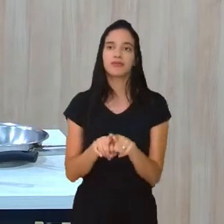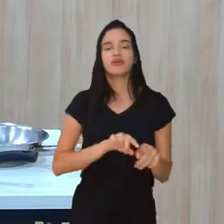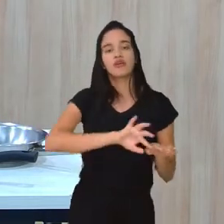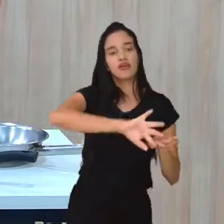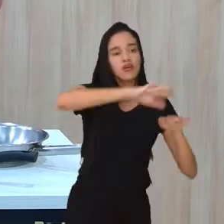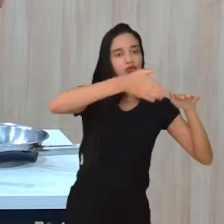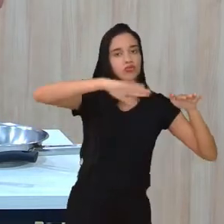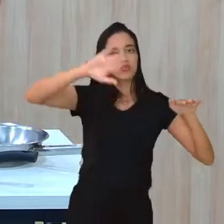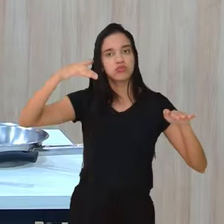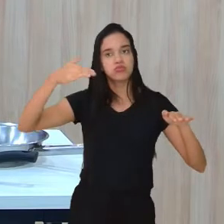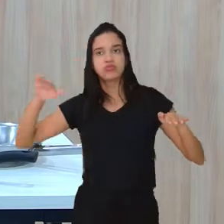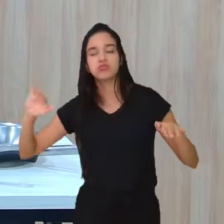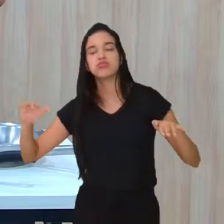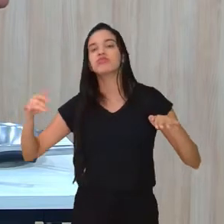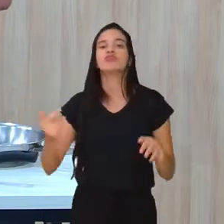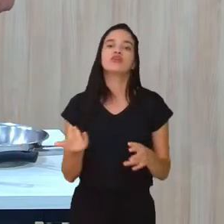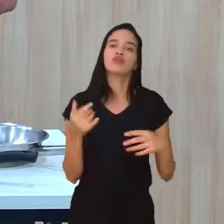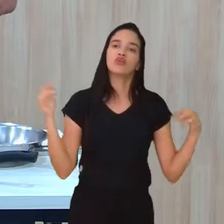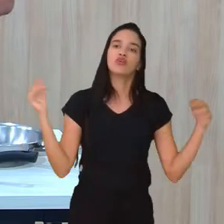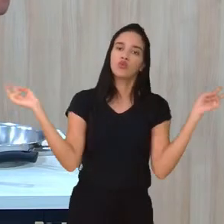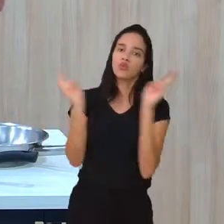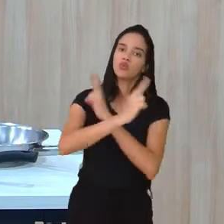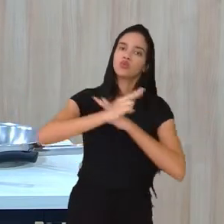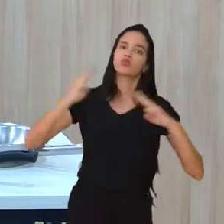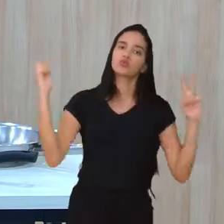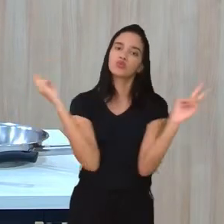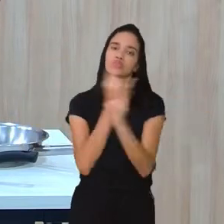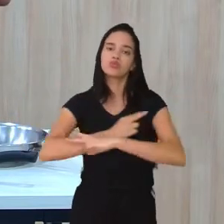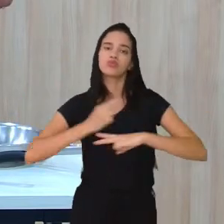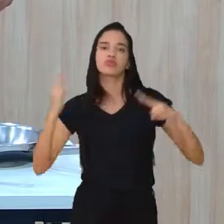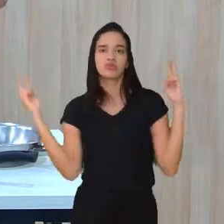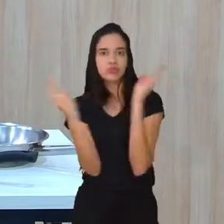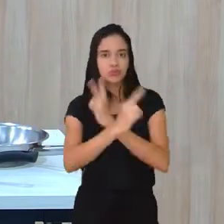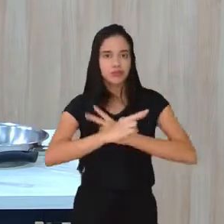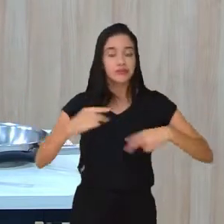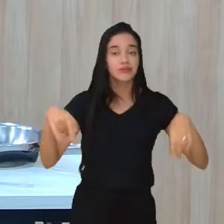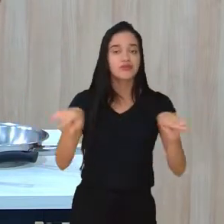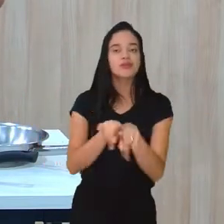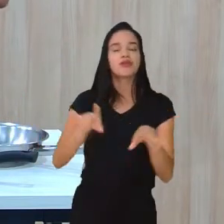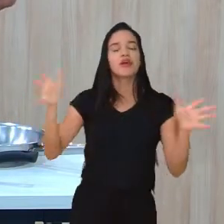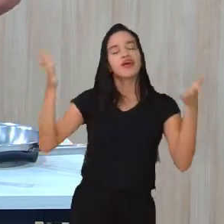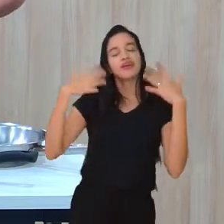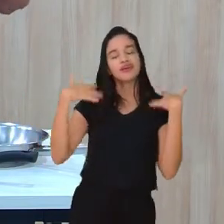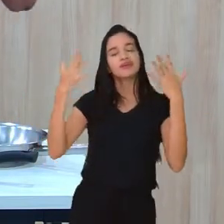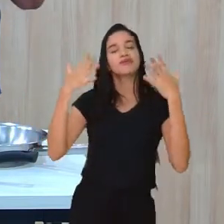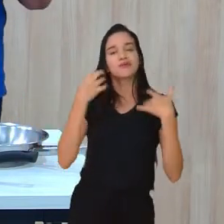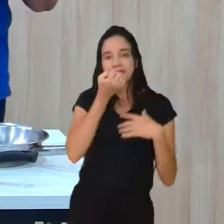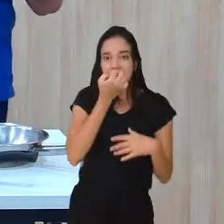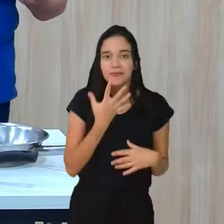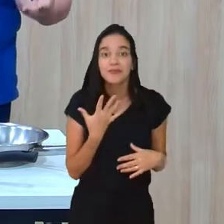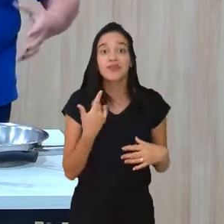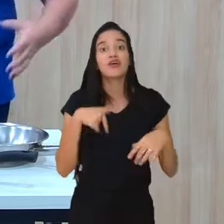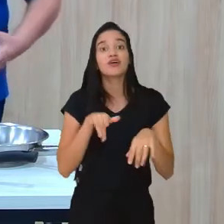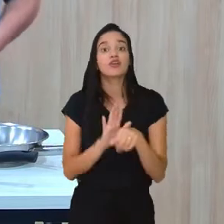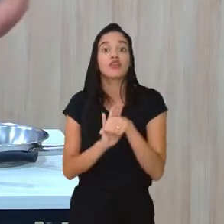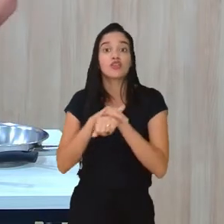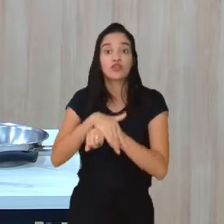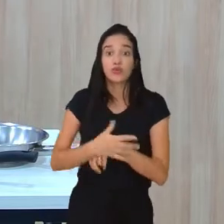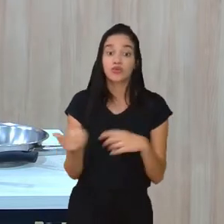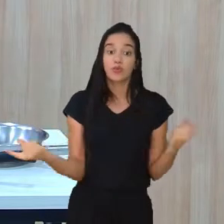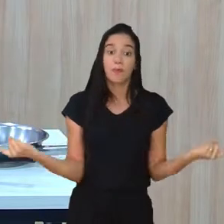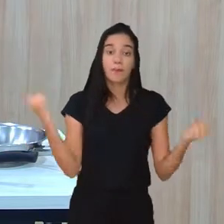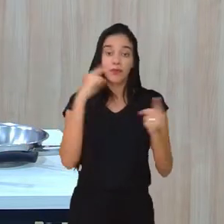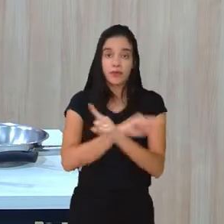está mandando para a gente, né, esse ar ameno, refrescante, durante a noite é ao